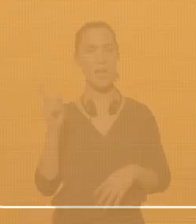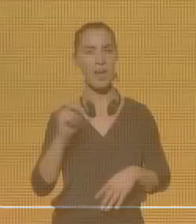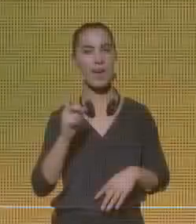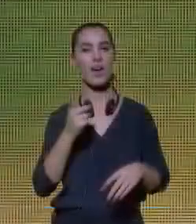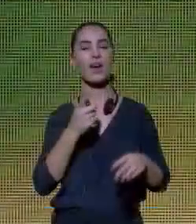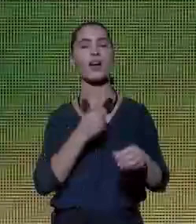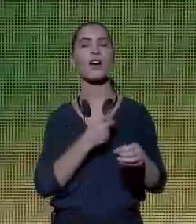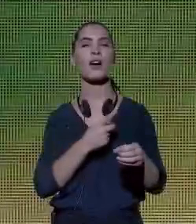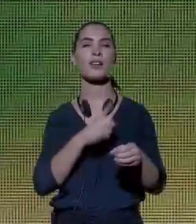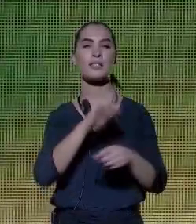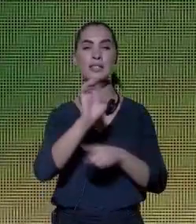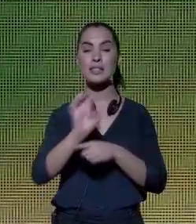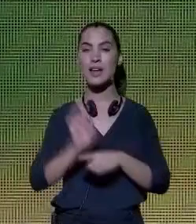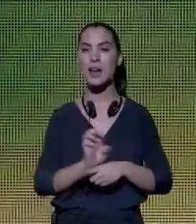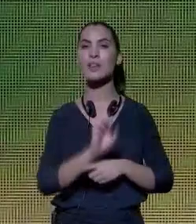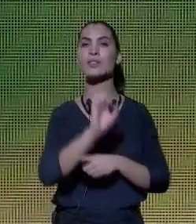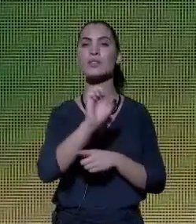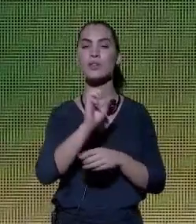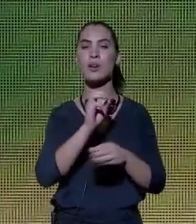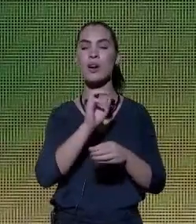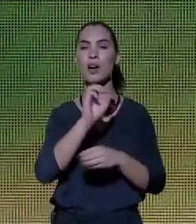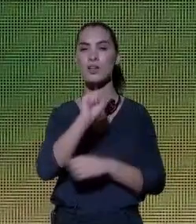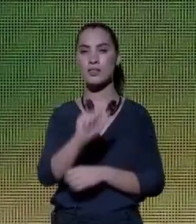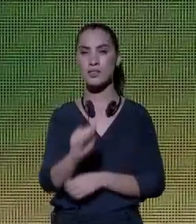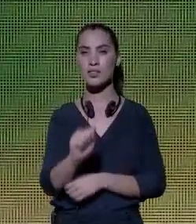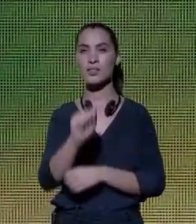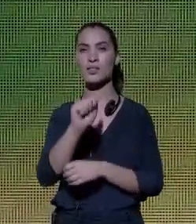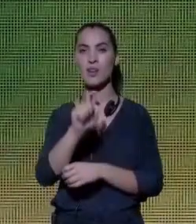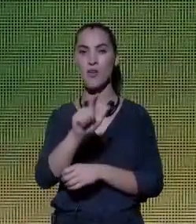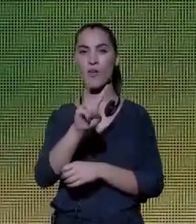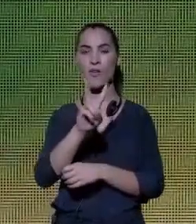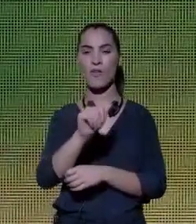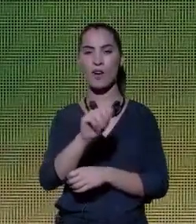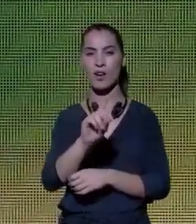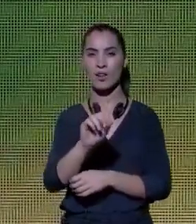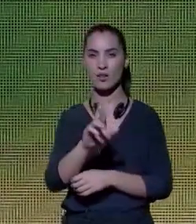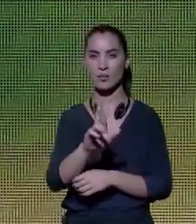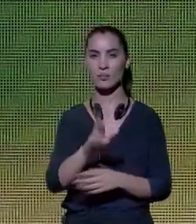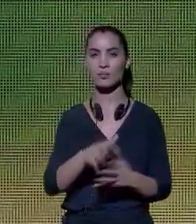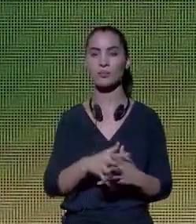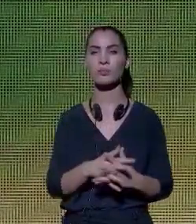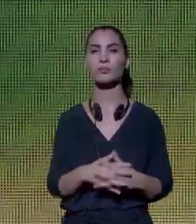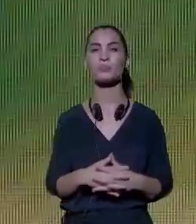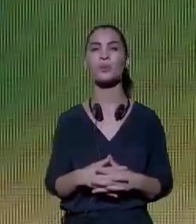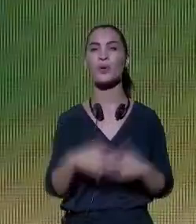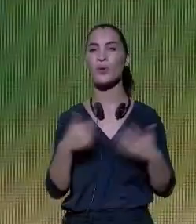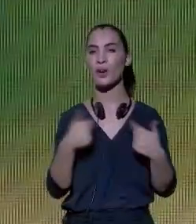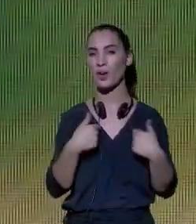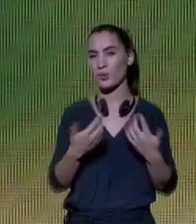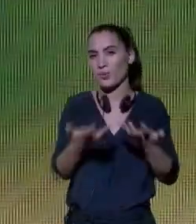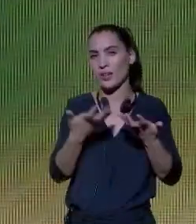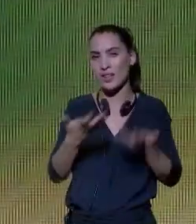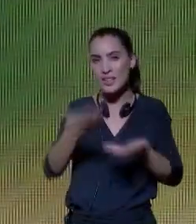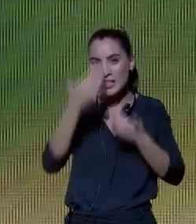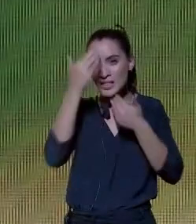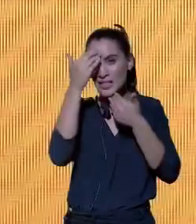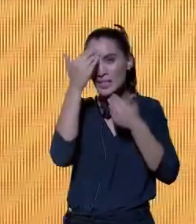projeto financiado pelo Banco Interamericano de Desenvolvimento. Bom, eu gostaria de agradecer